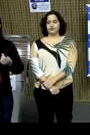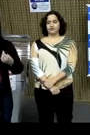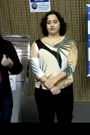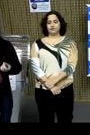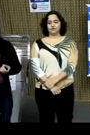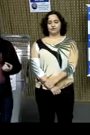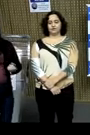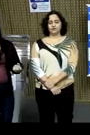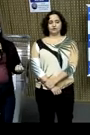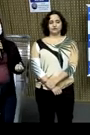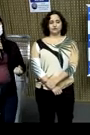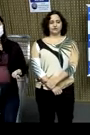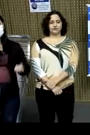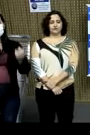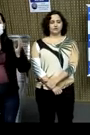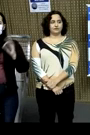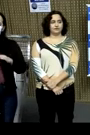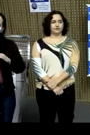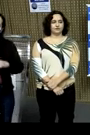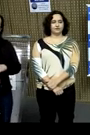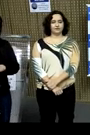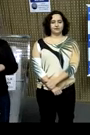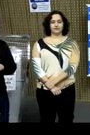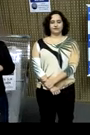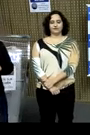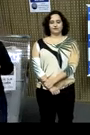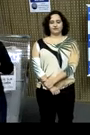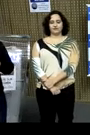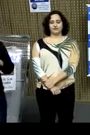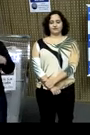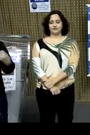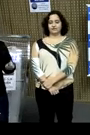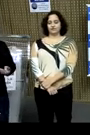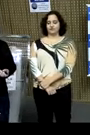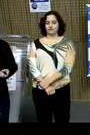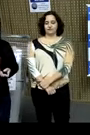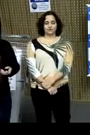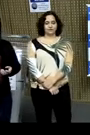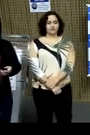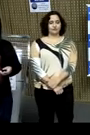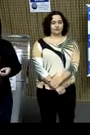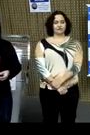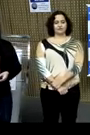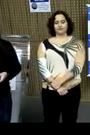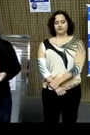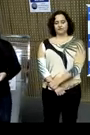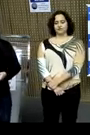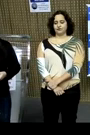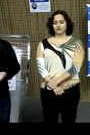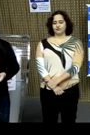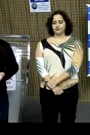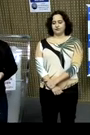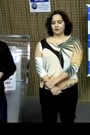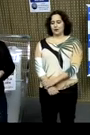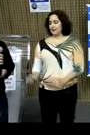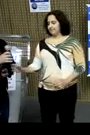no registro dessas solicitações, que também já está sendo verificado e estudado para que haja essa melhoria.